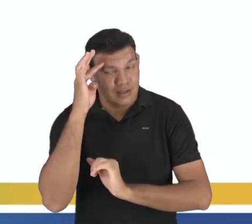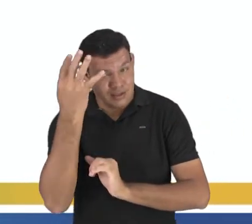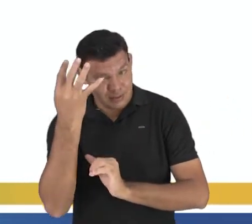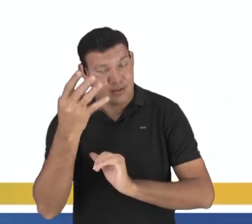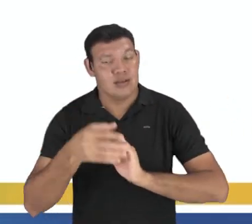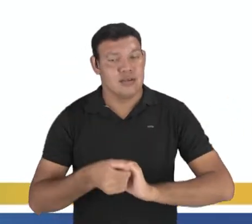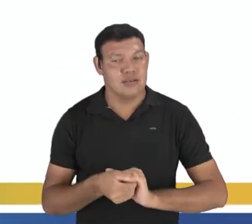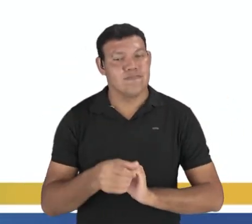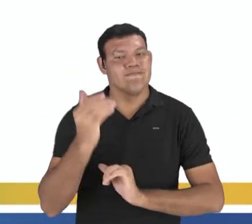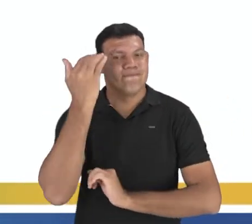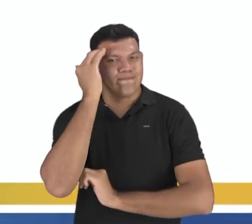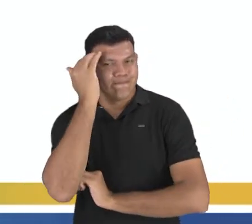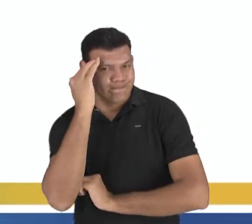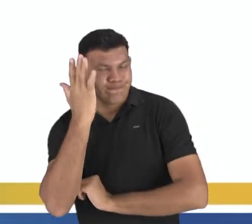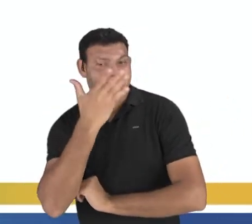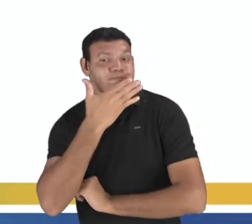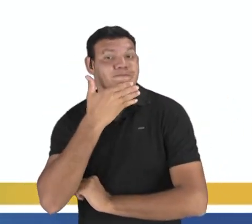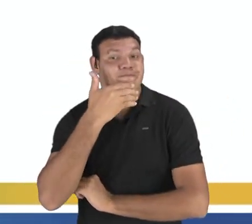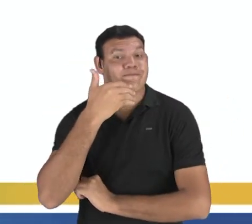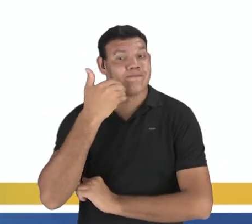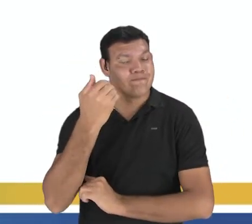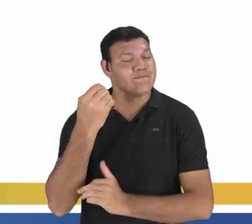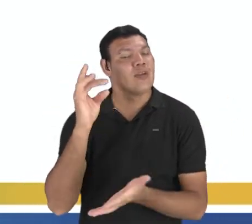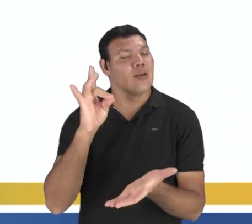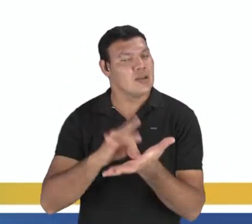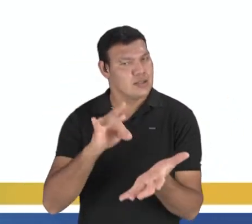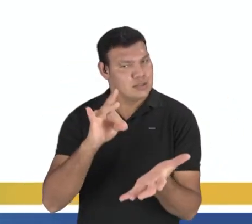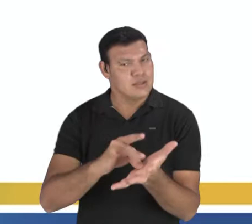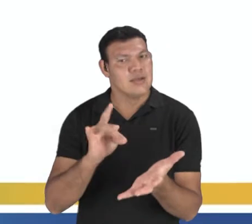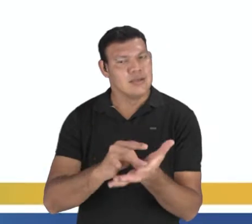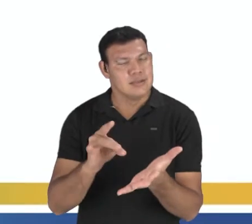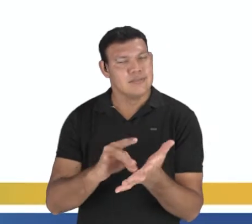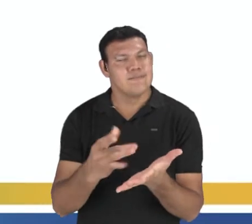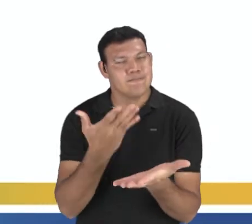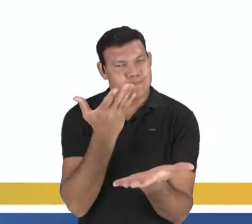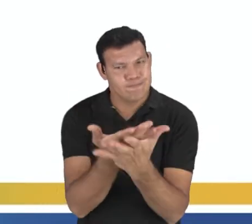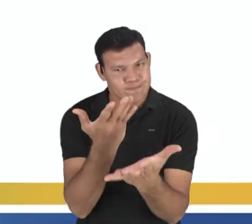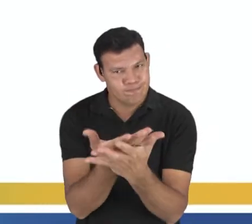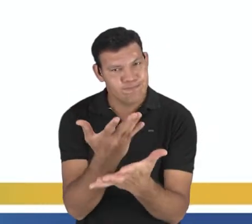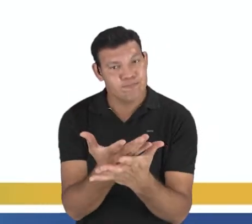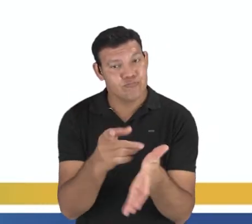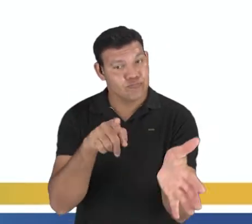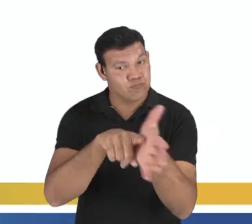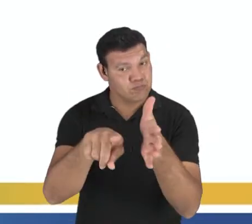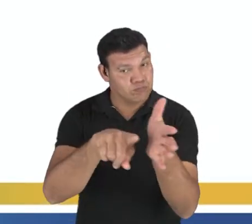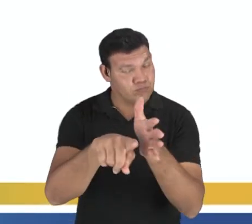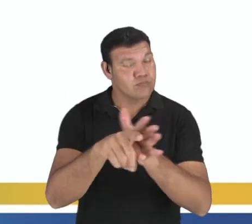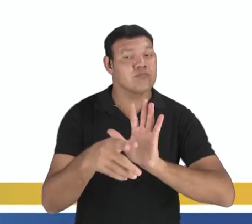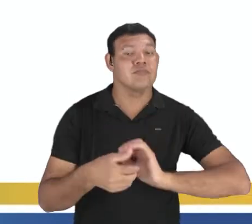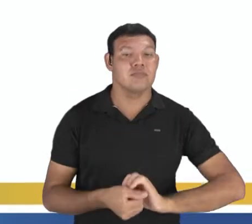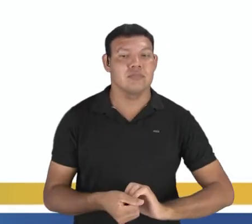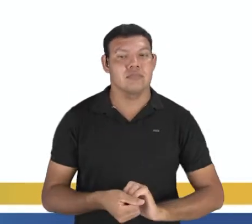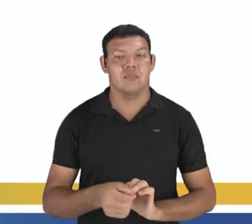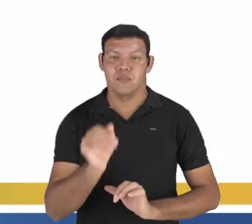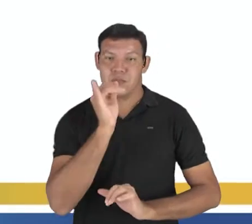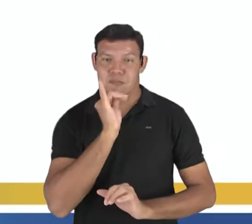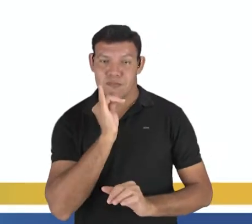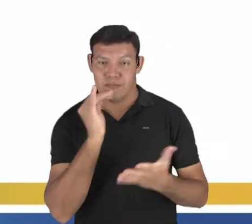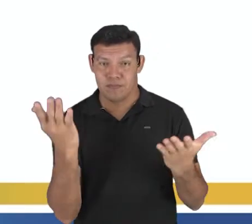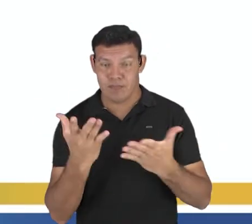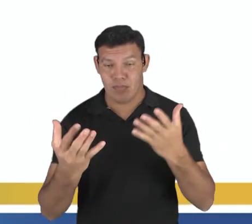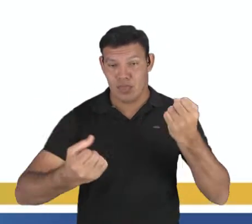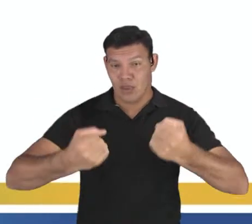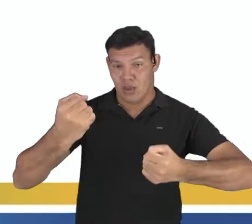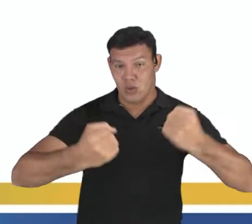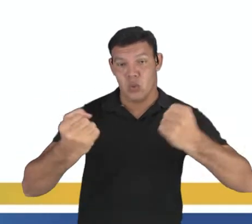resolução para que você compreenda de fato como trabalhar esse tipo de questão. Então nesse caso, o carro